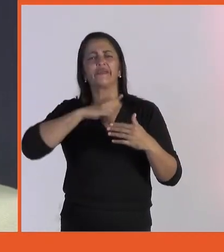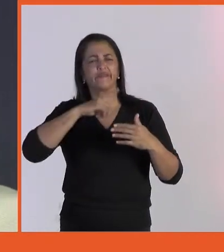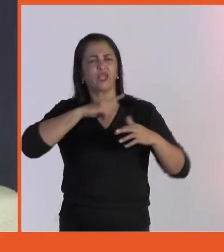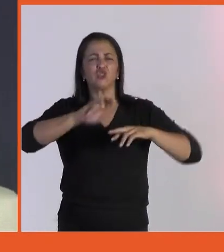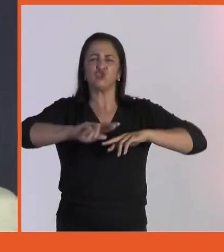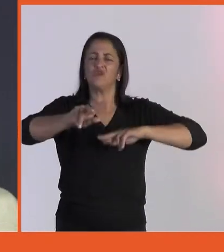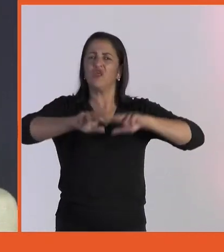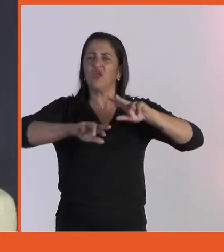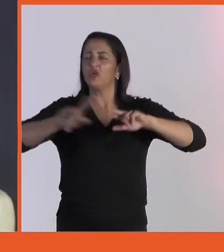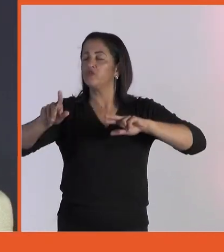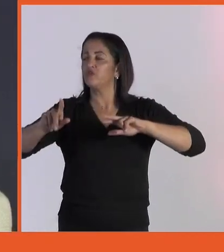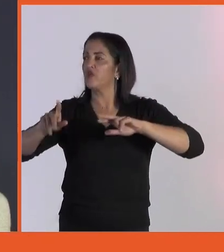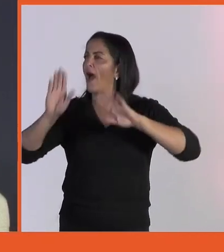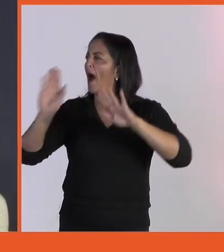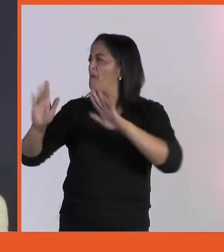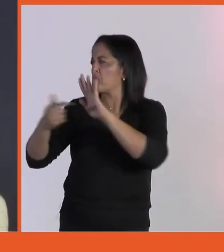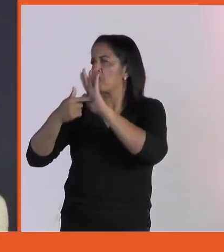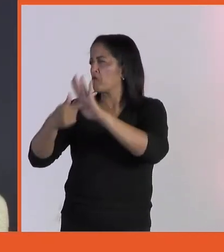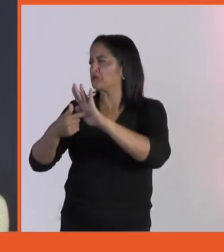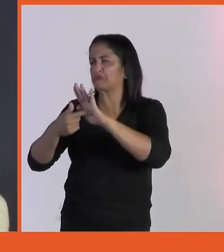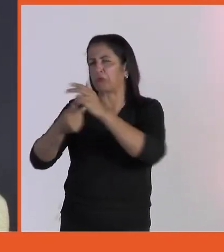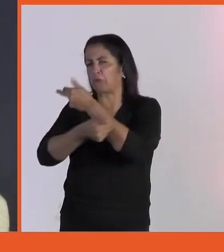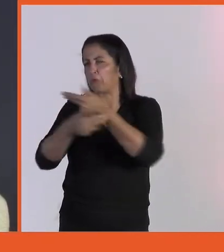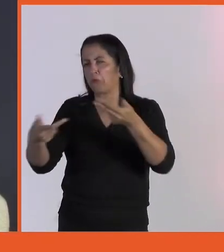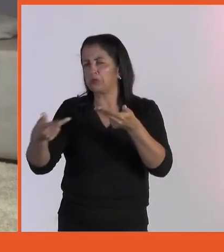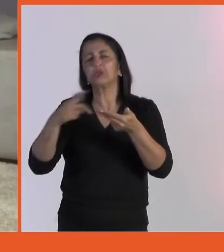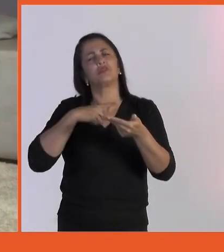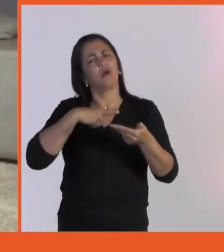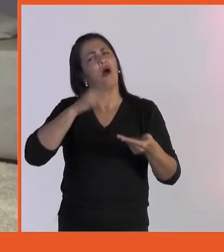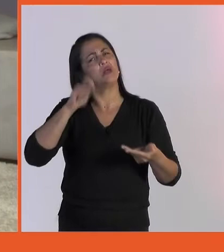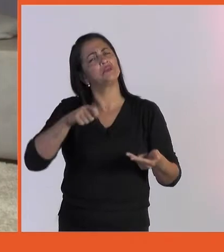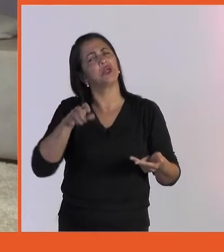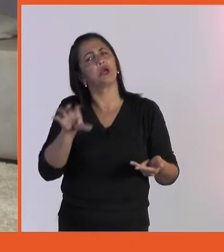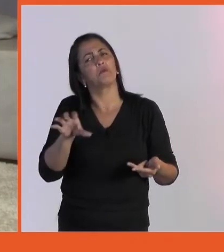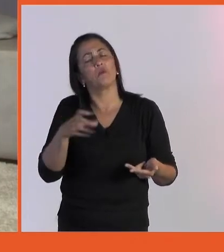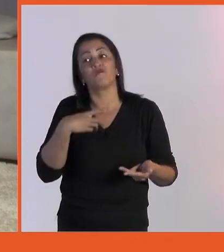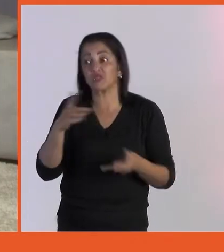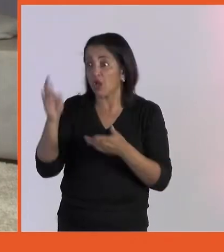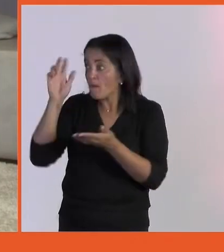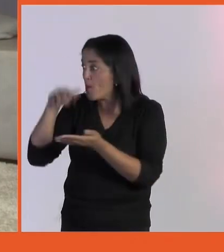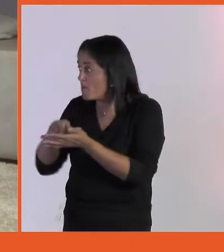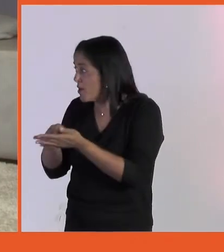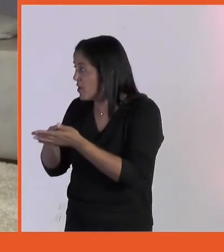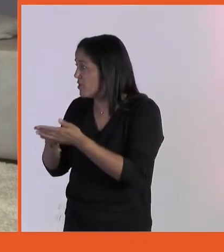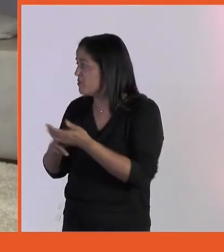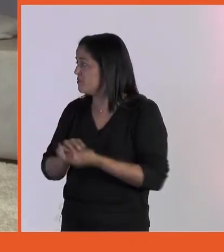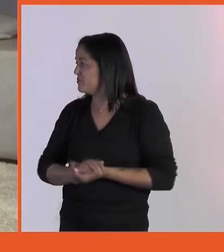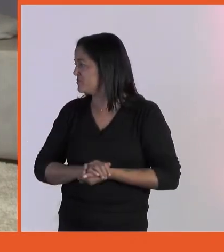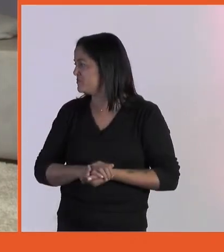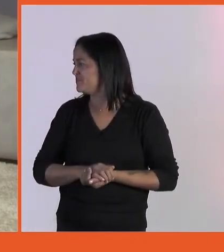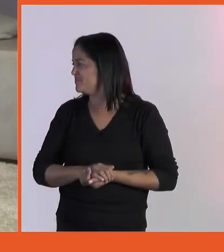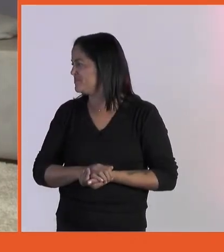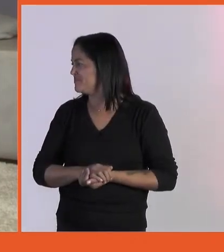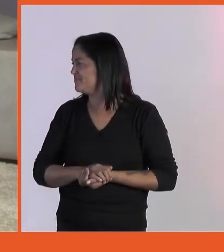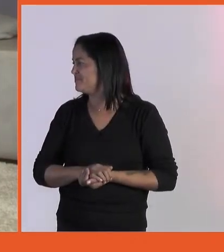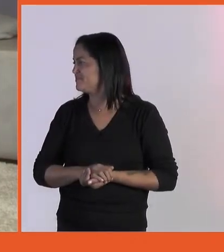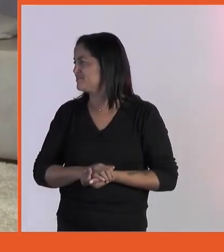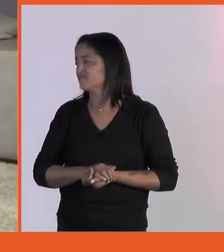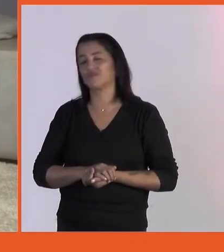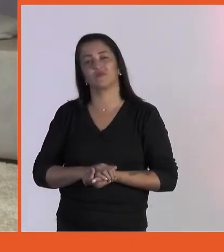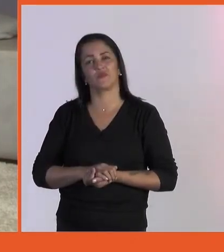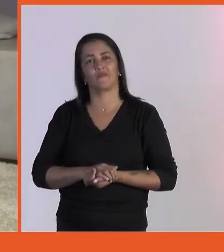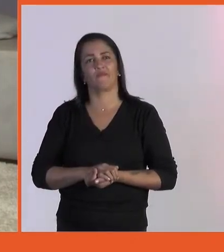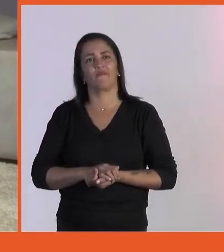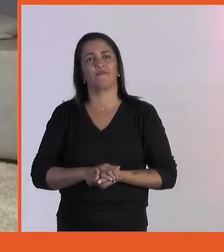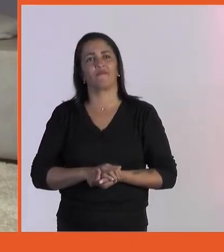like, me indigando pix. Então vai embora. Pô. Se você não vai dar o like, pô, vai embora. Claro. Porque o like é de graça. Tem que despedir, né, de vaidade, cara. Tem que